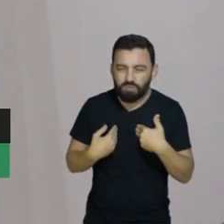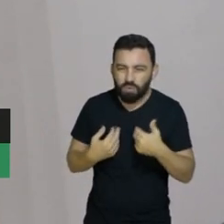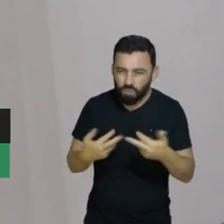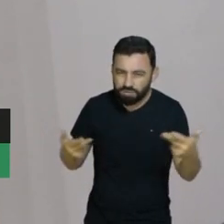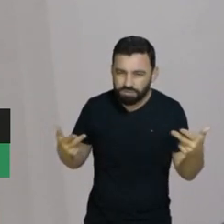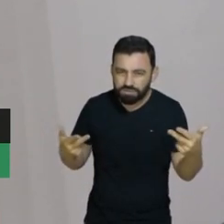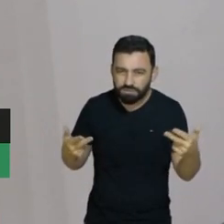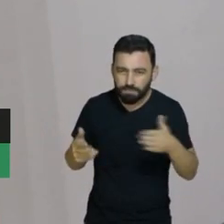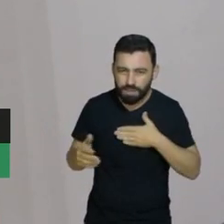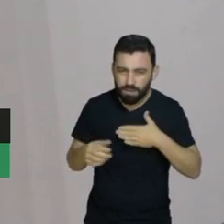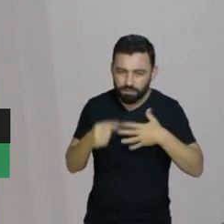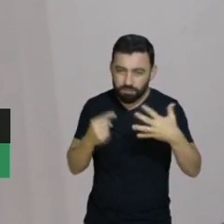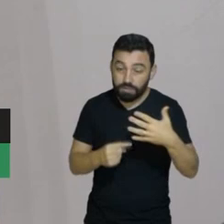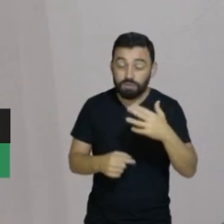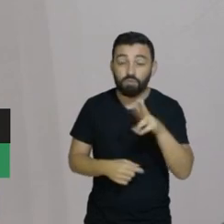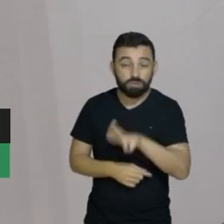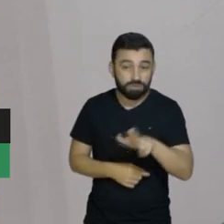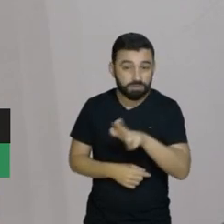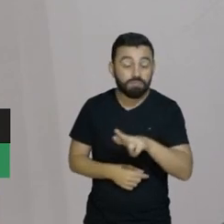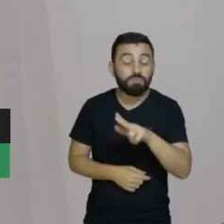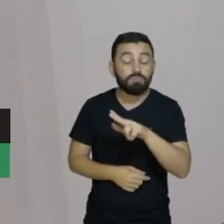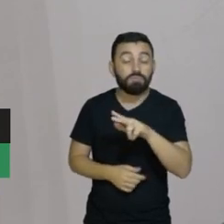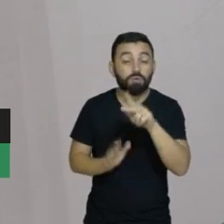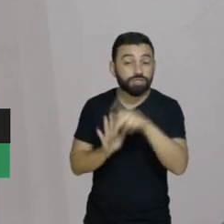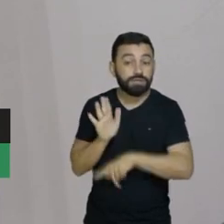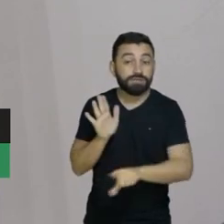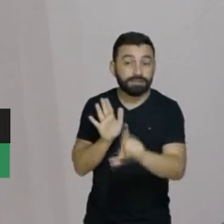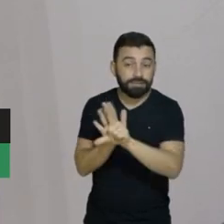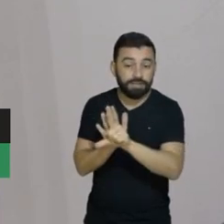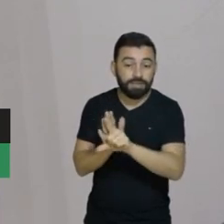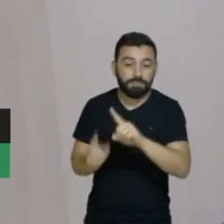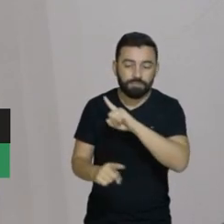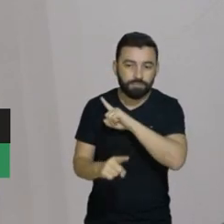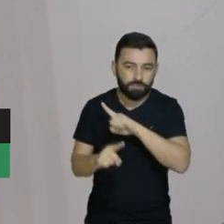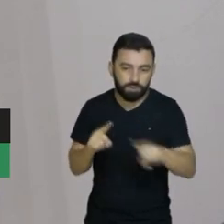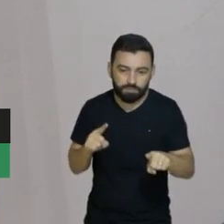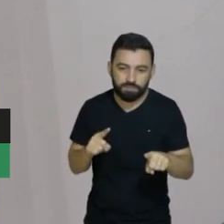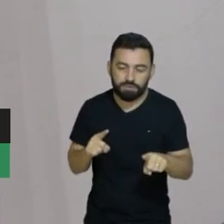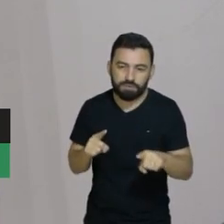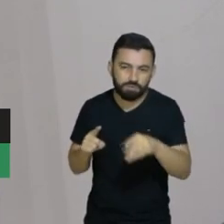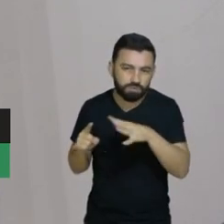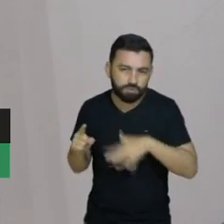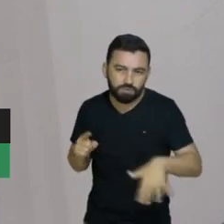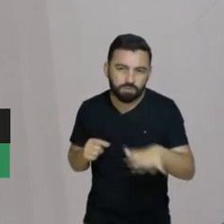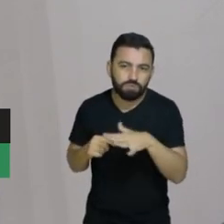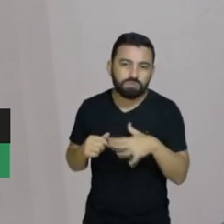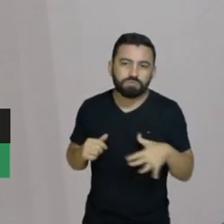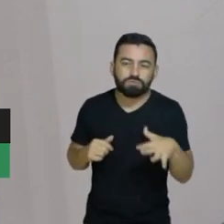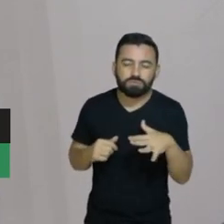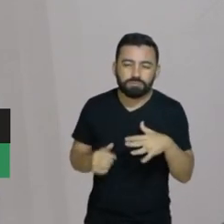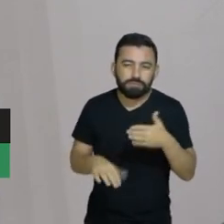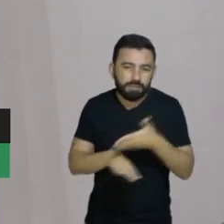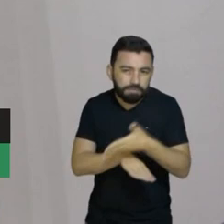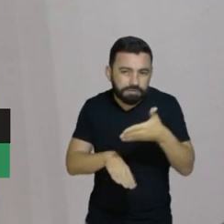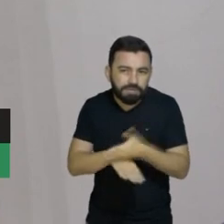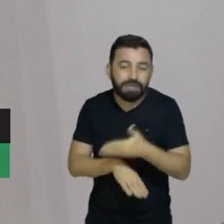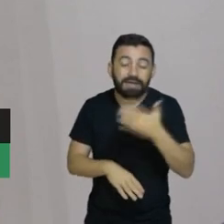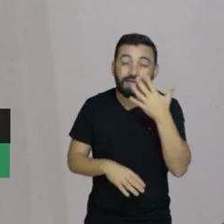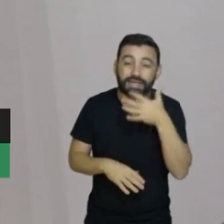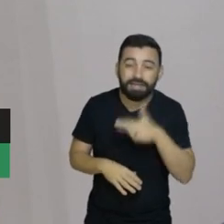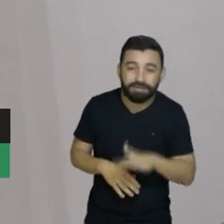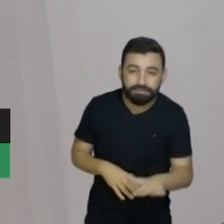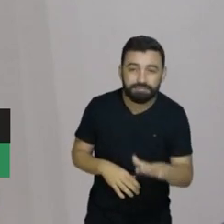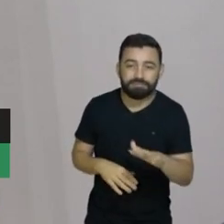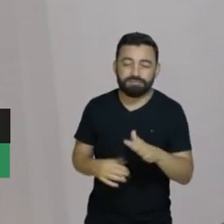a urgência desse projeto de lei. O projeto de lei que proíbe a participação de crianças e adolescentes na